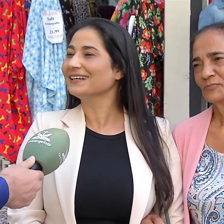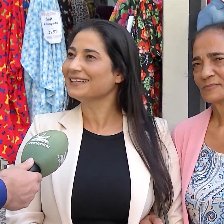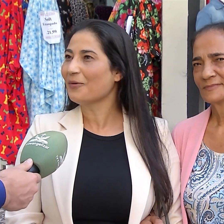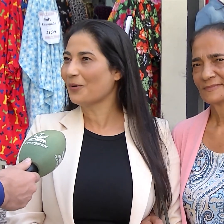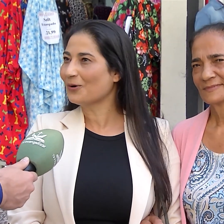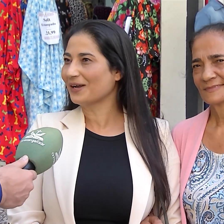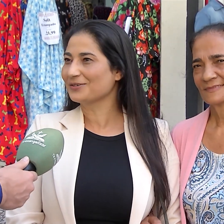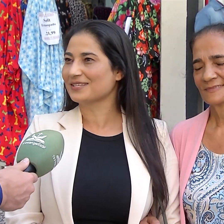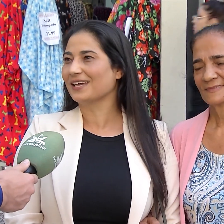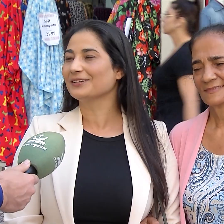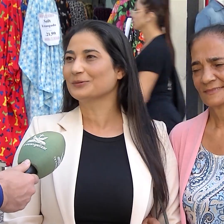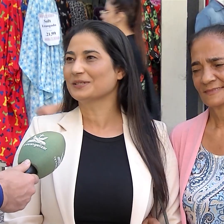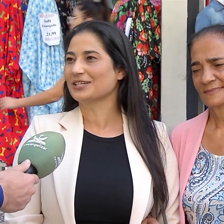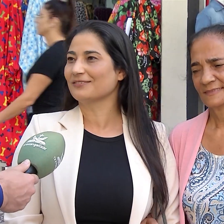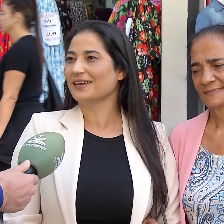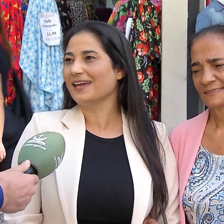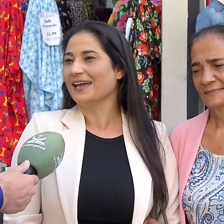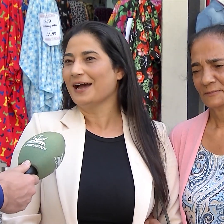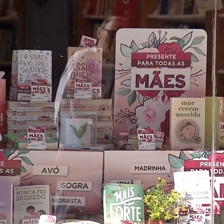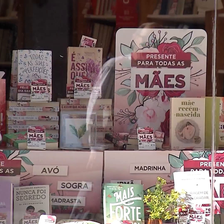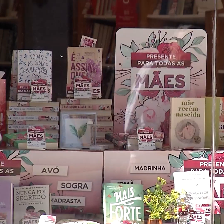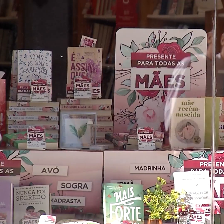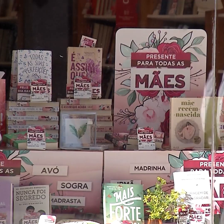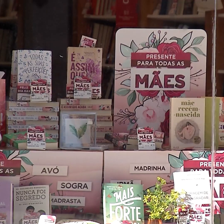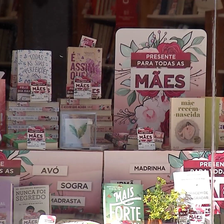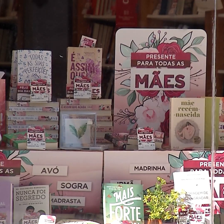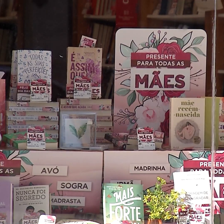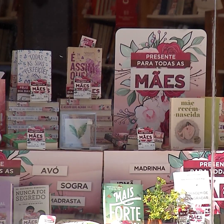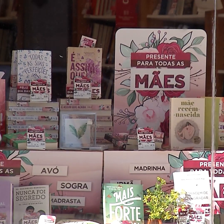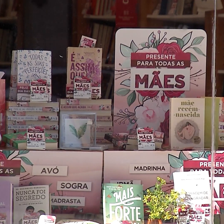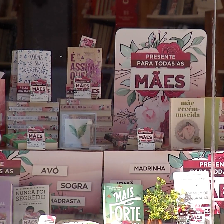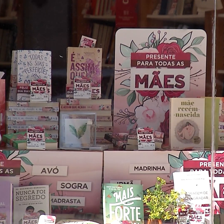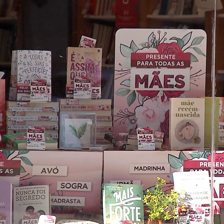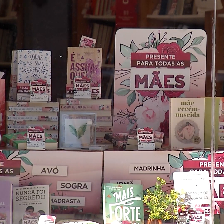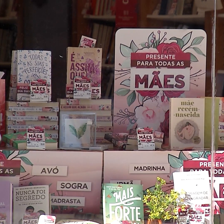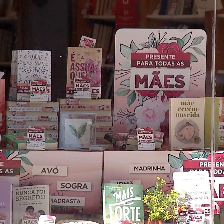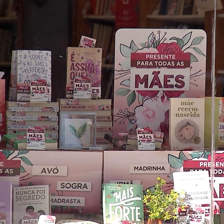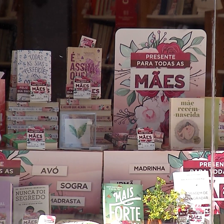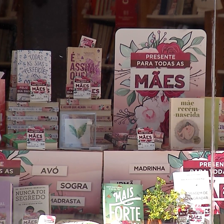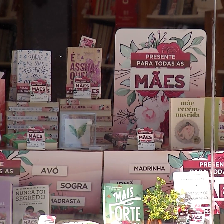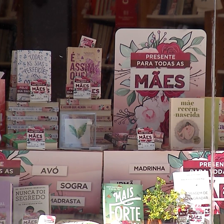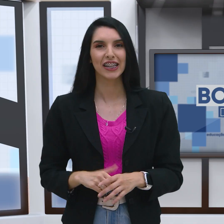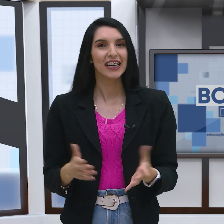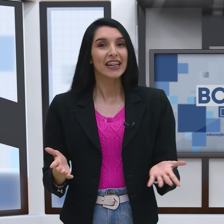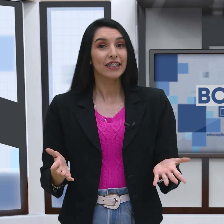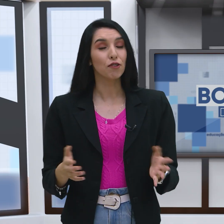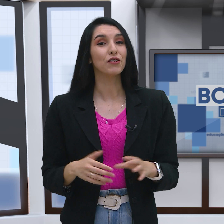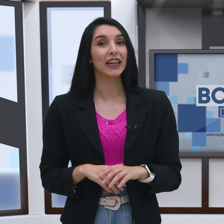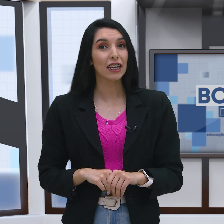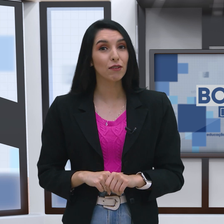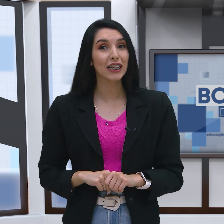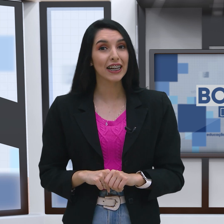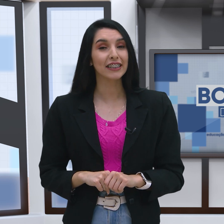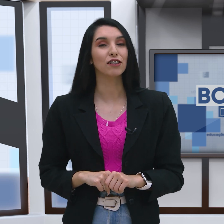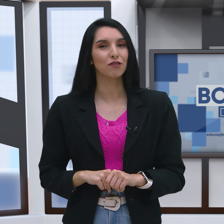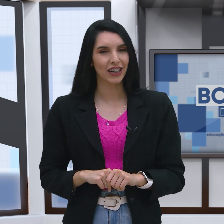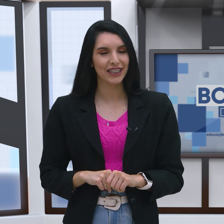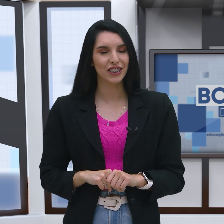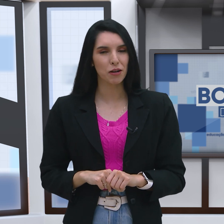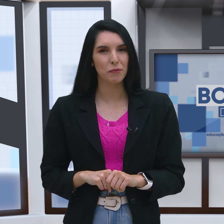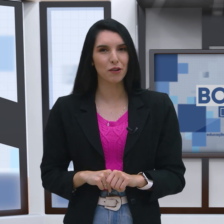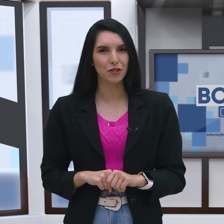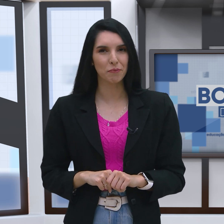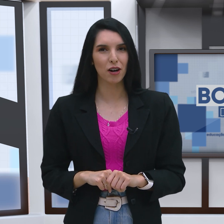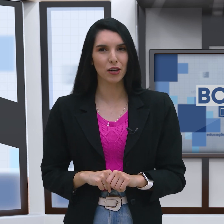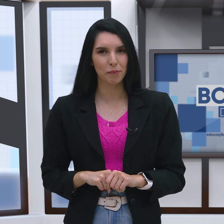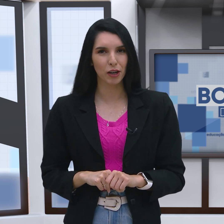andar um pouco aí no centro para a gente ver alguma coisa e principalmente estar junto com ela. Então, fica aí o alerta. Não vá